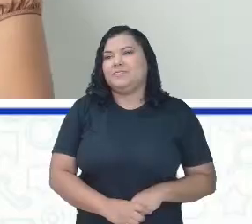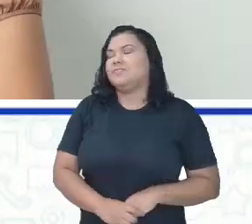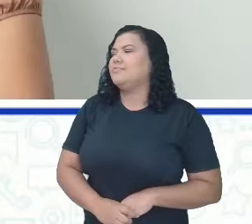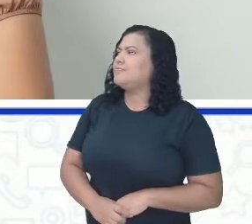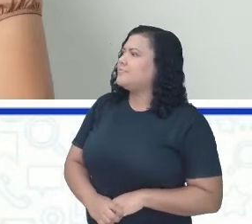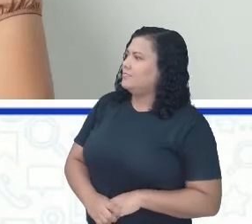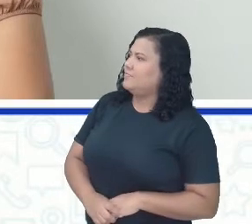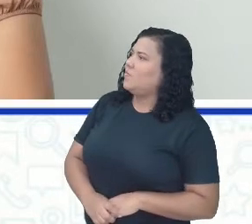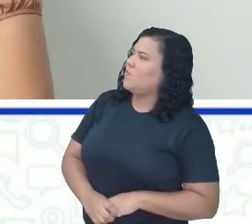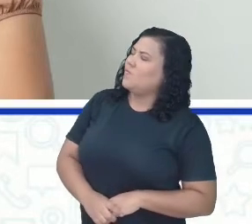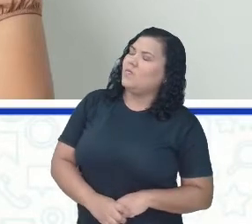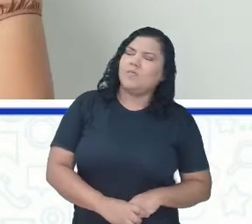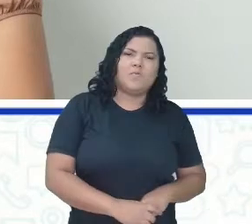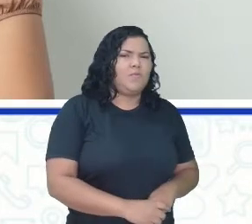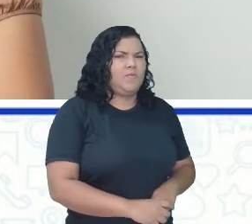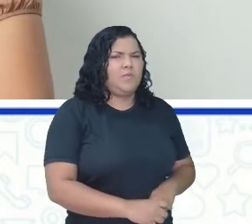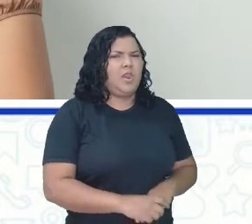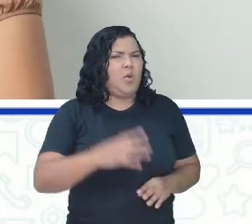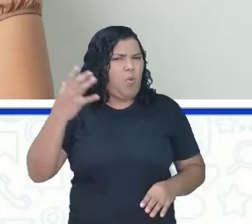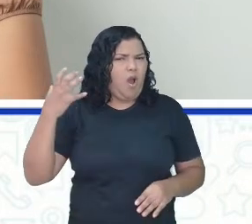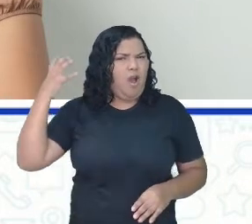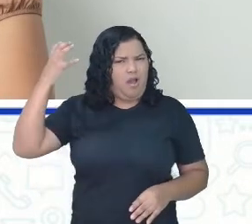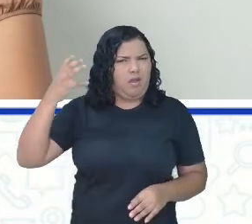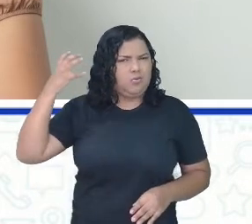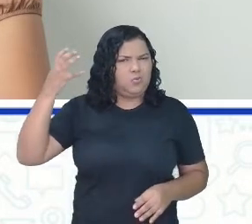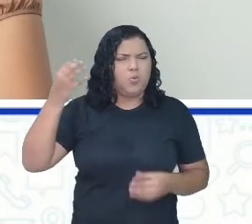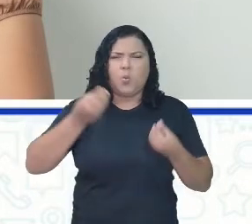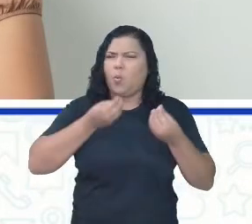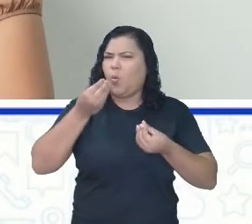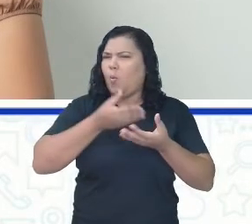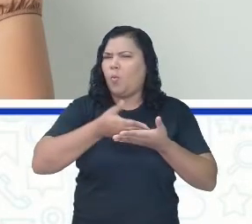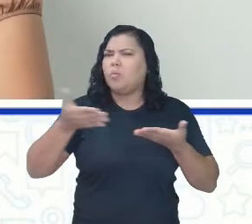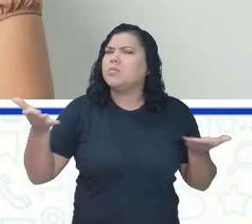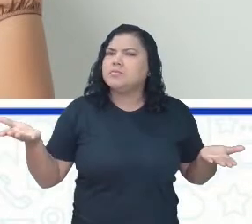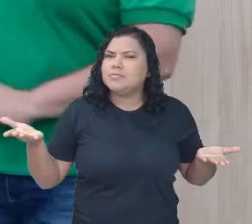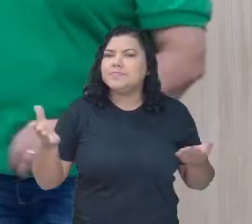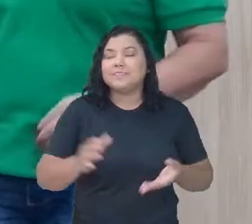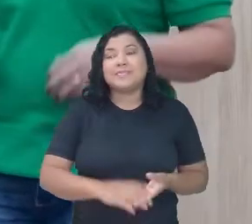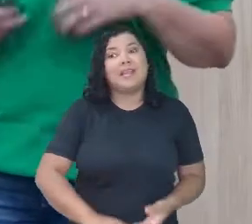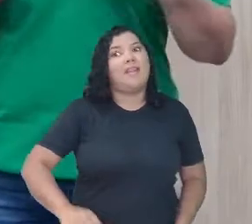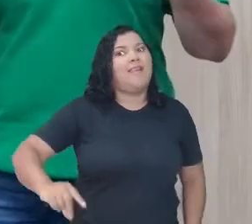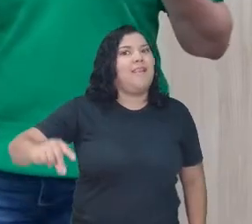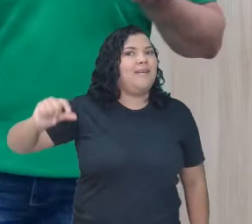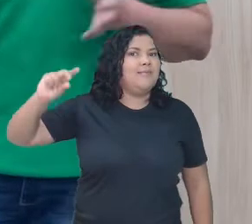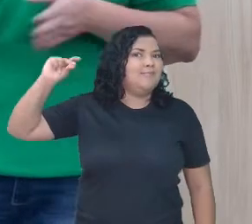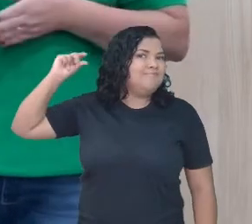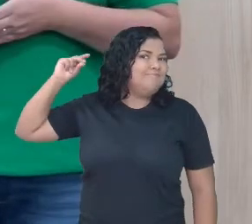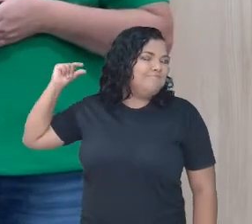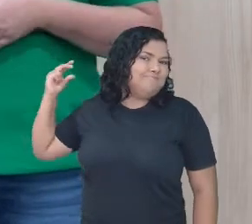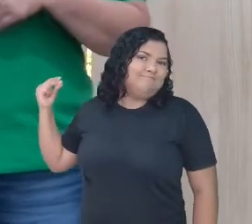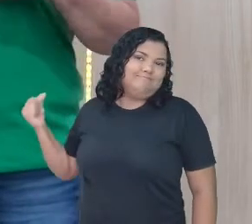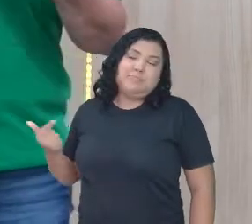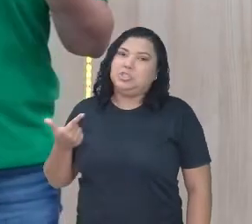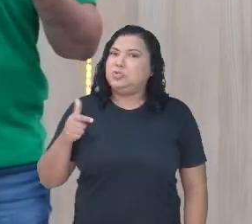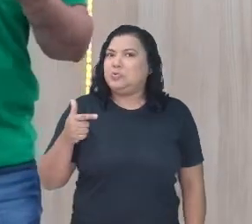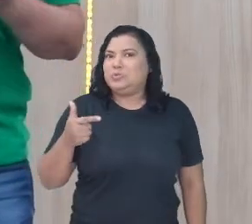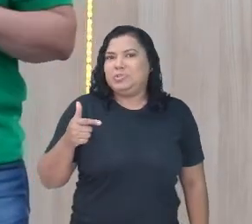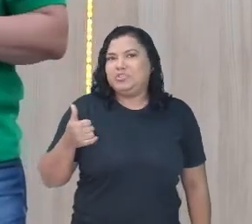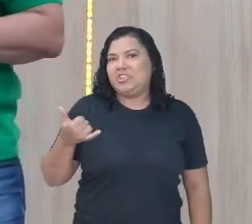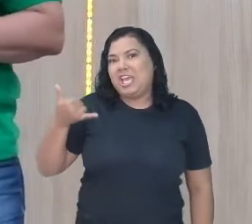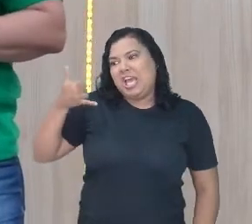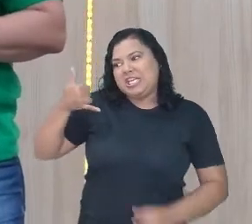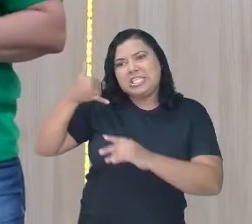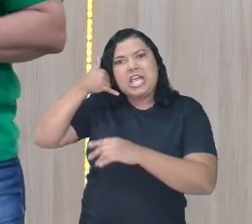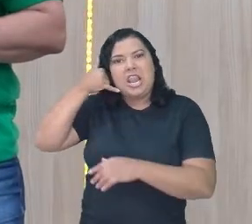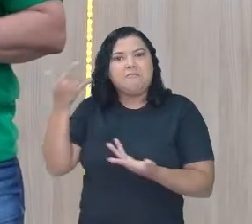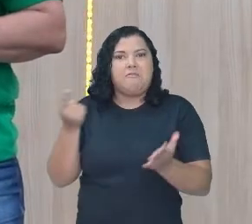E como surgiu o rádio, onde se escutava o jornal? Então, naquela época, não se tinha celular como